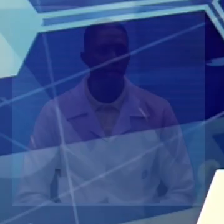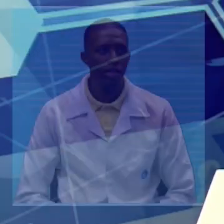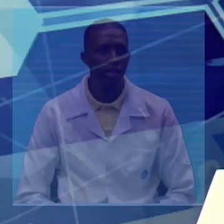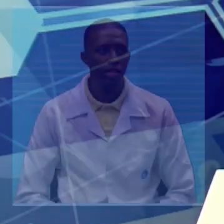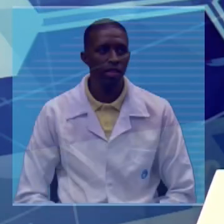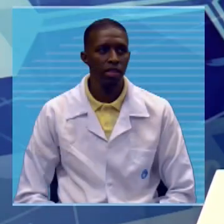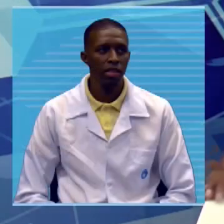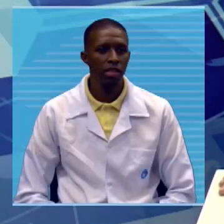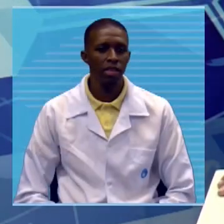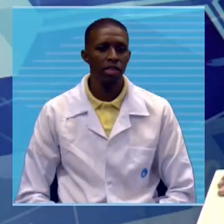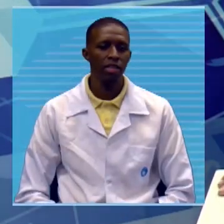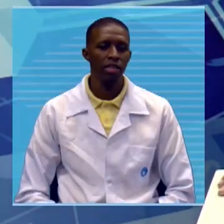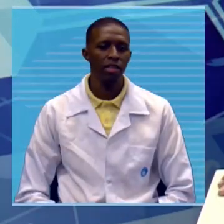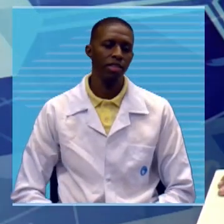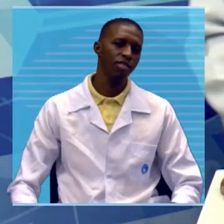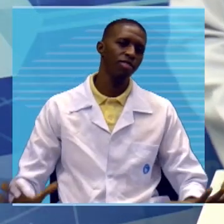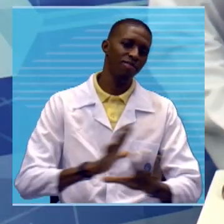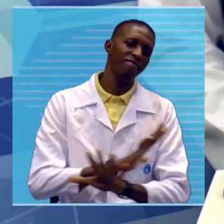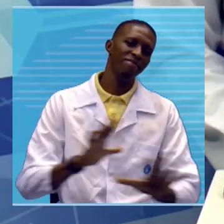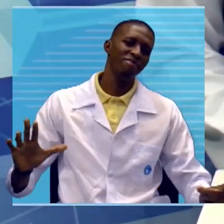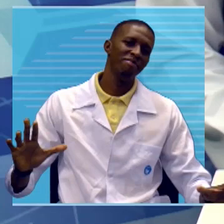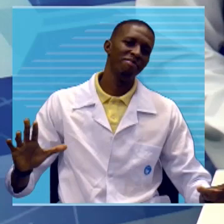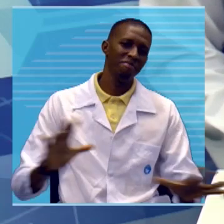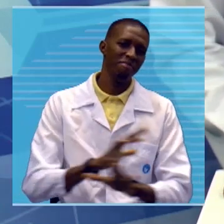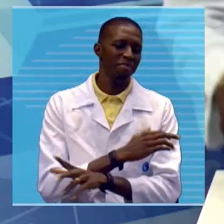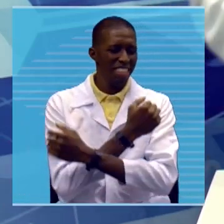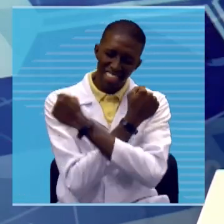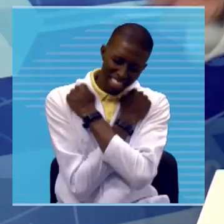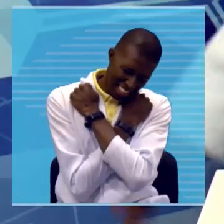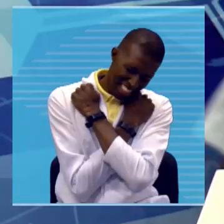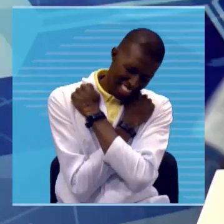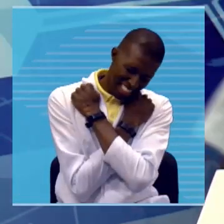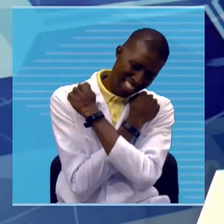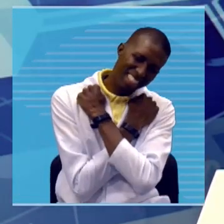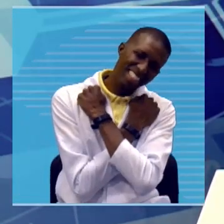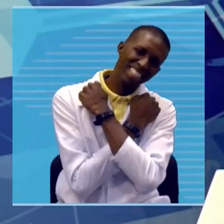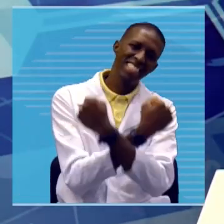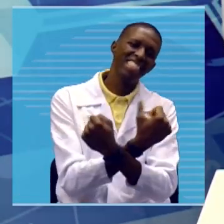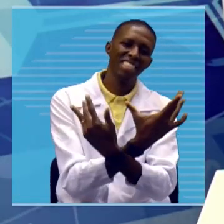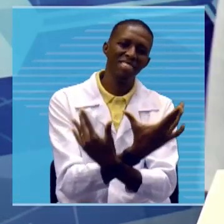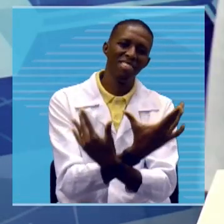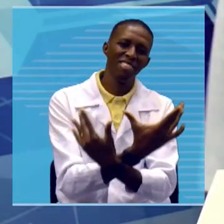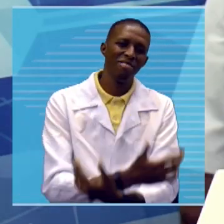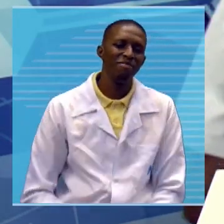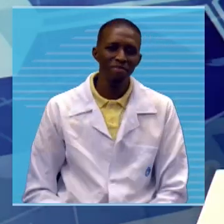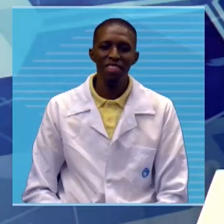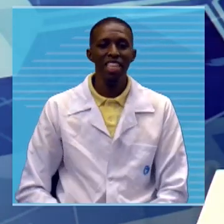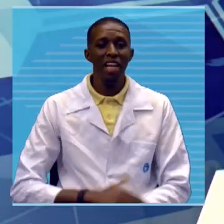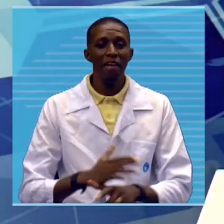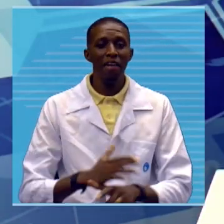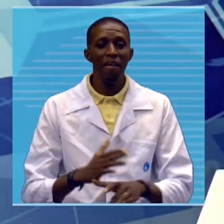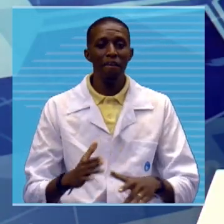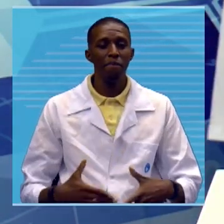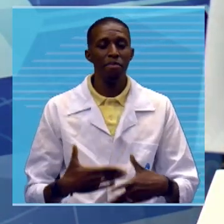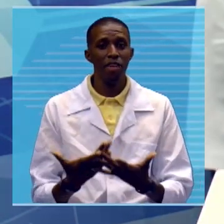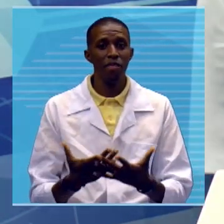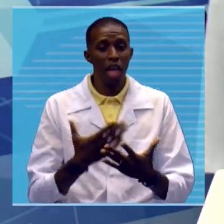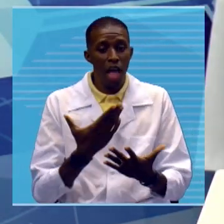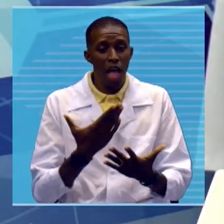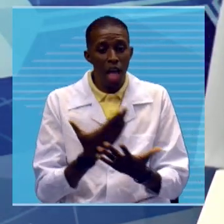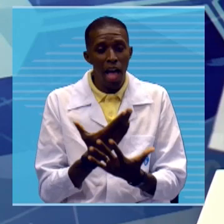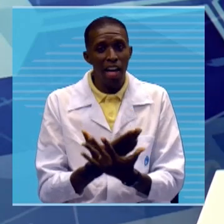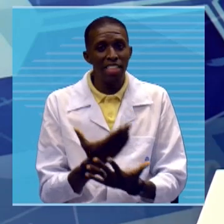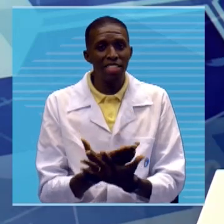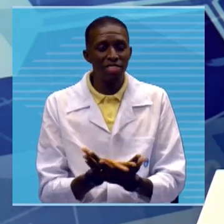Olha aí, meus lindos, um forte abraço. Estamos aqui para mais uma aula da nossa querida língua